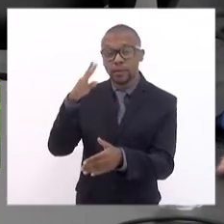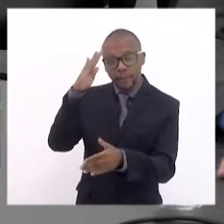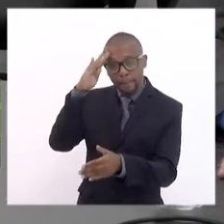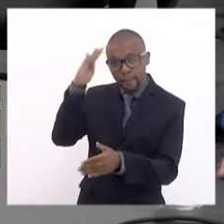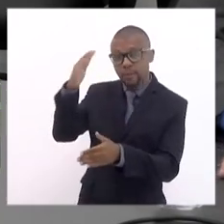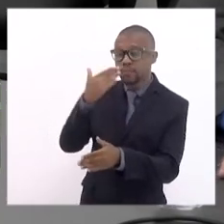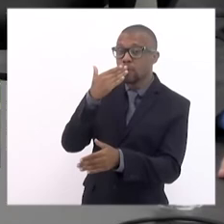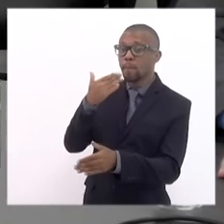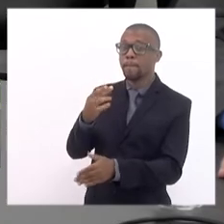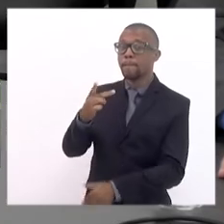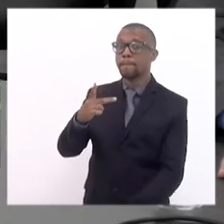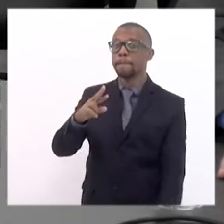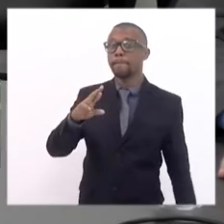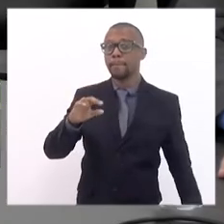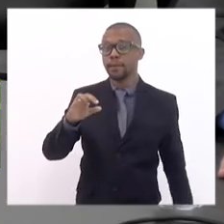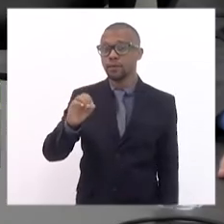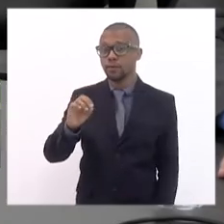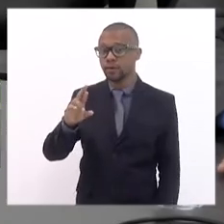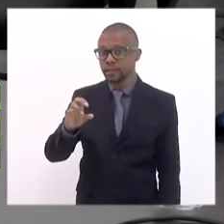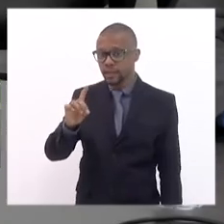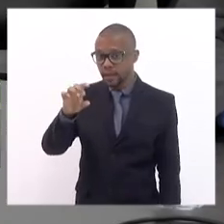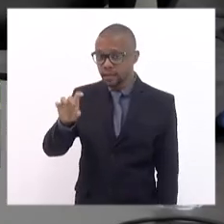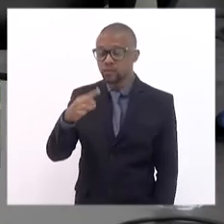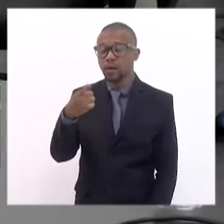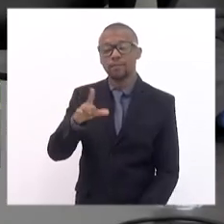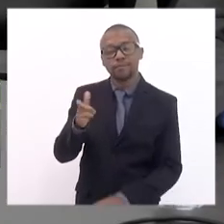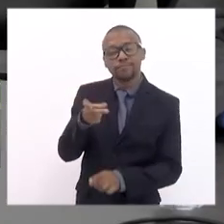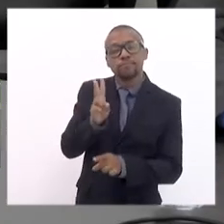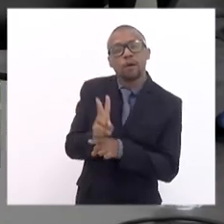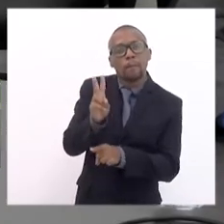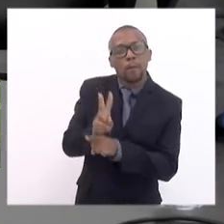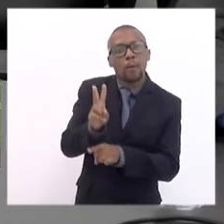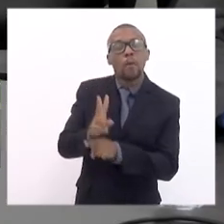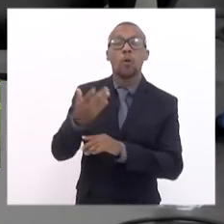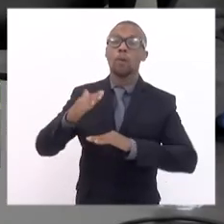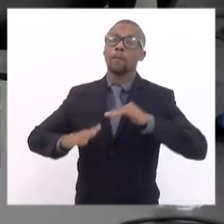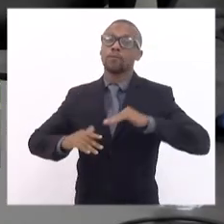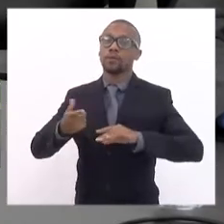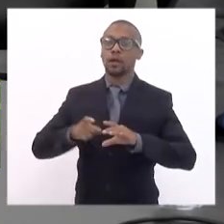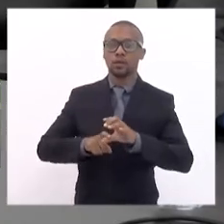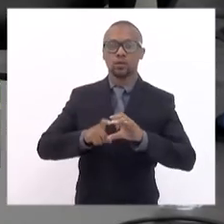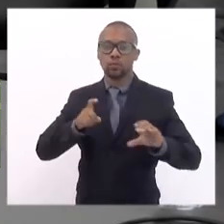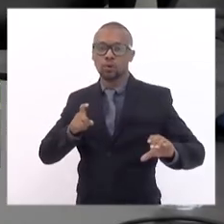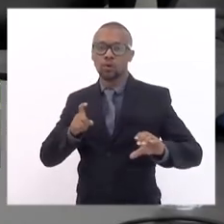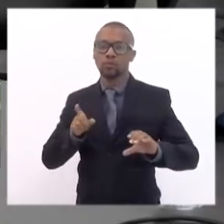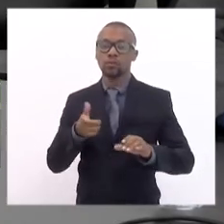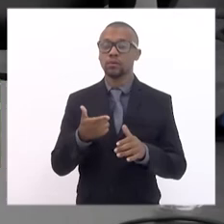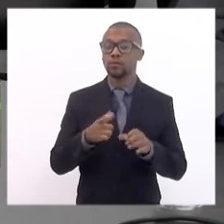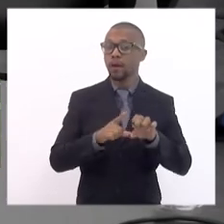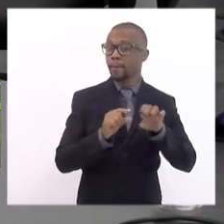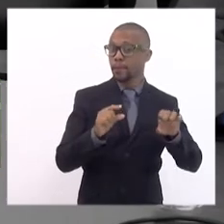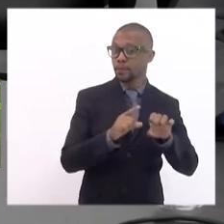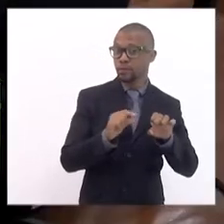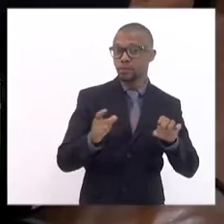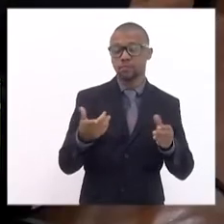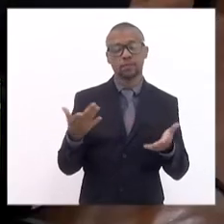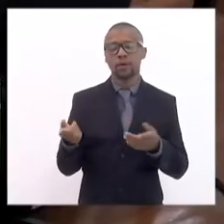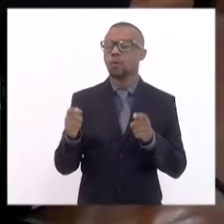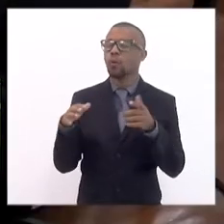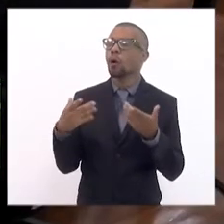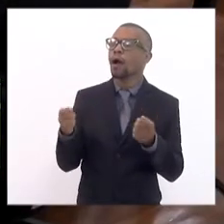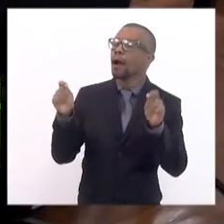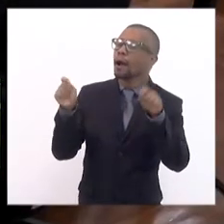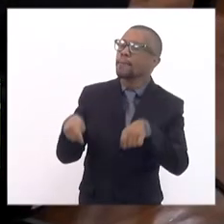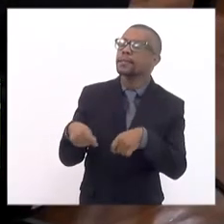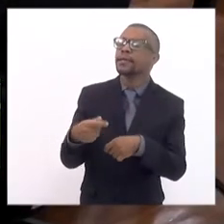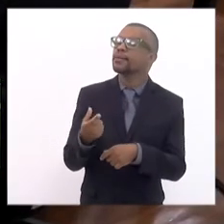conseguir prestar bastante para esse público do autônomo e microempreendedor esse ano. E qual é a capacidade de investimento que a GRI tem